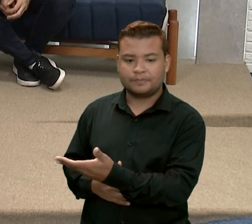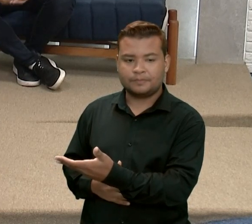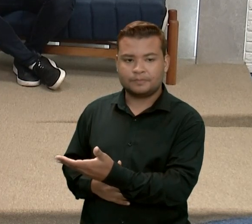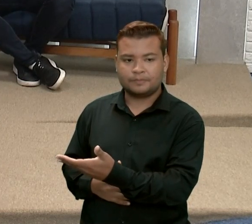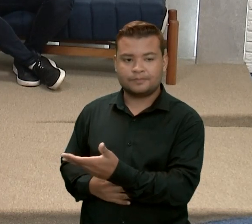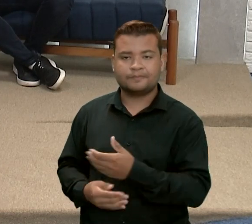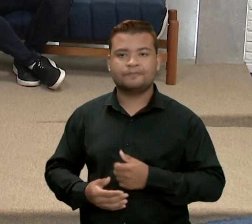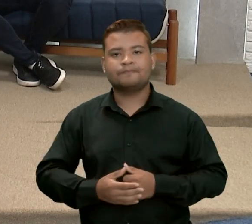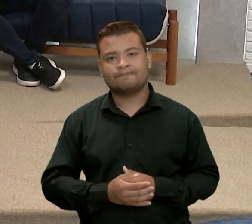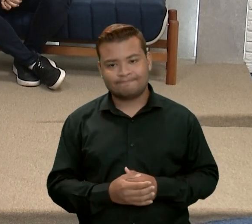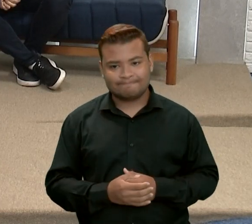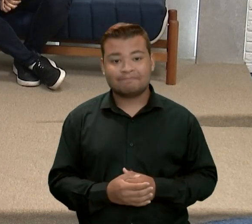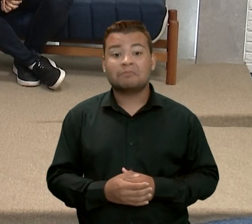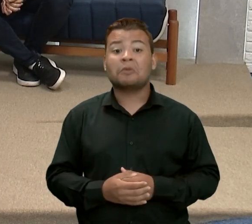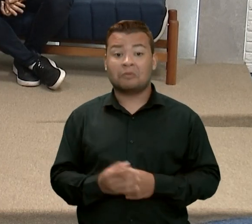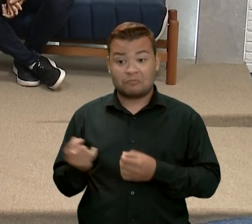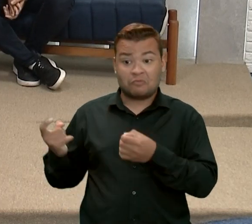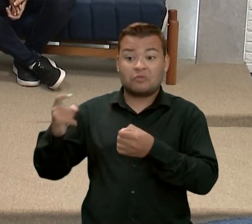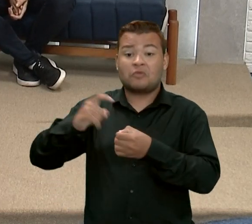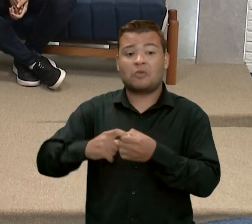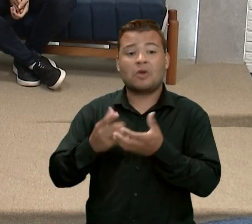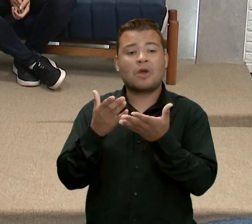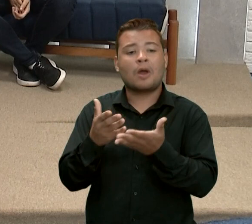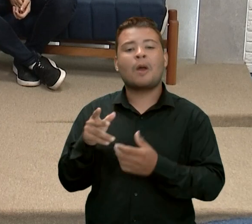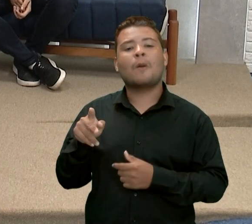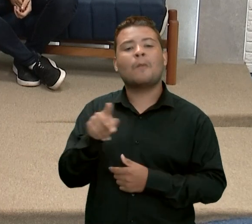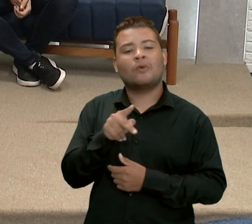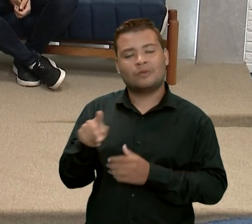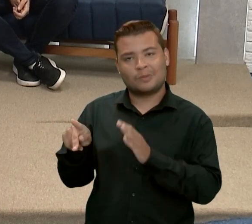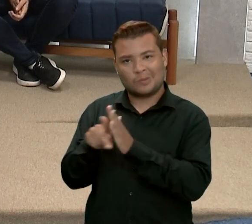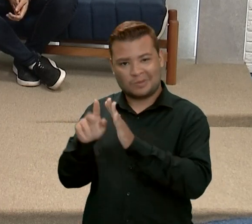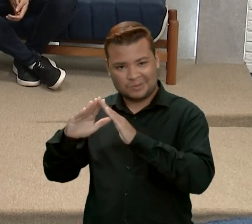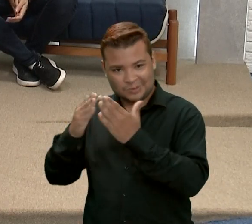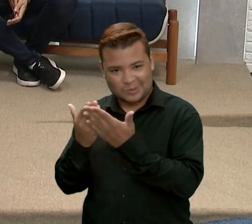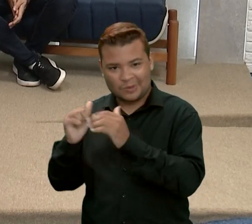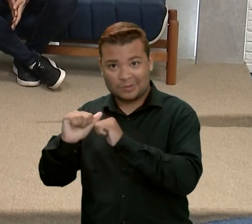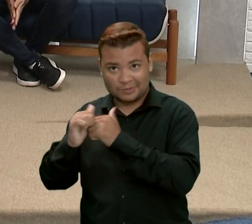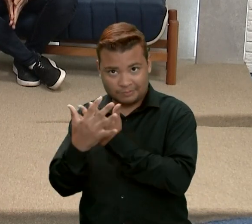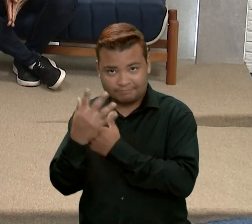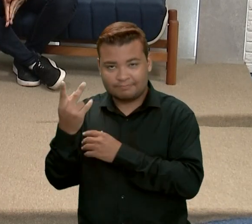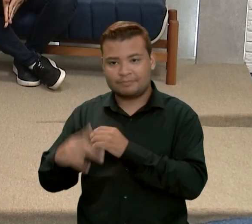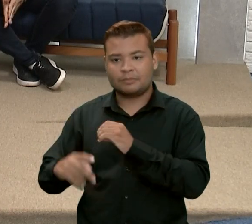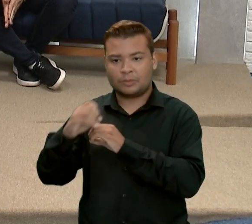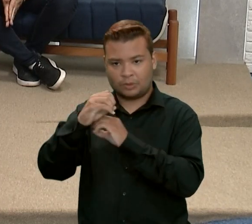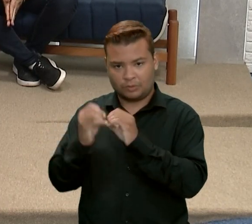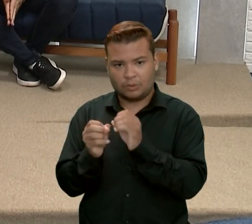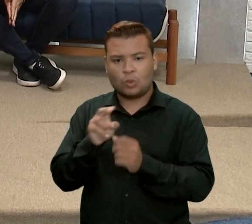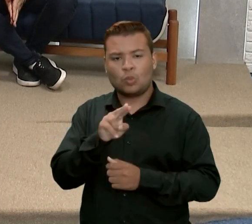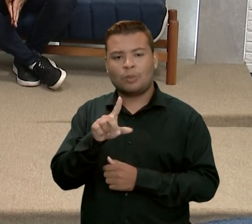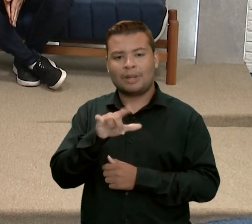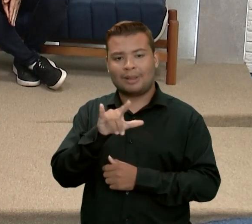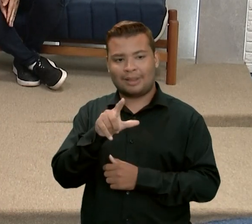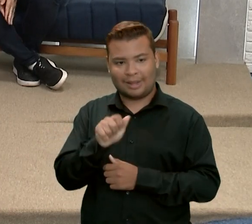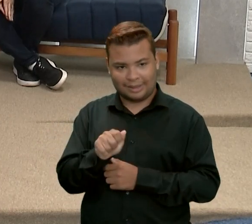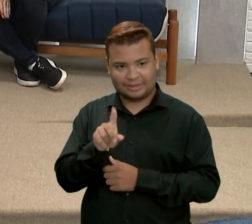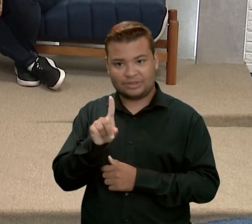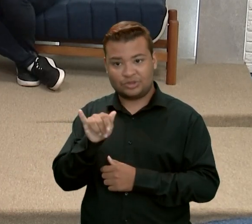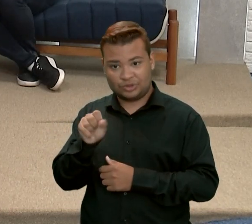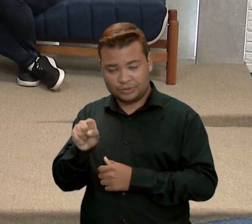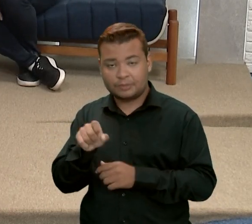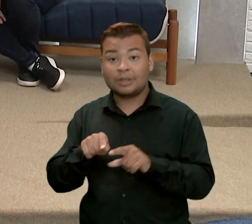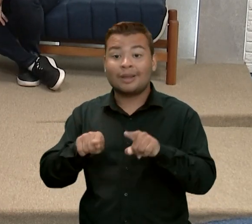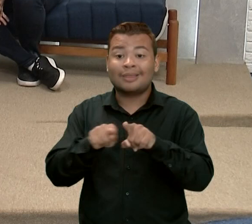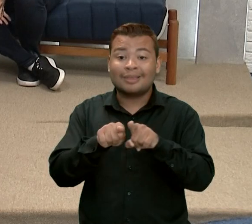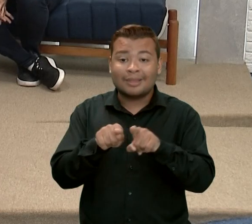629-9181-1406. E já de volta aqui comigo a professora da Escola de Agronomia da UFG, Laisa Dias, e também com